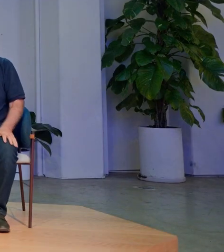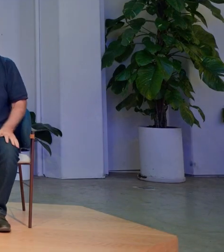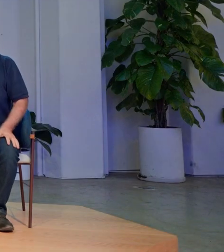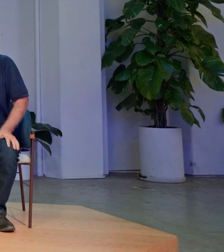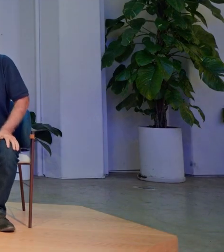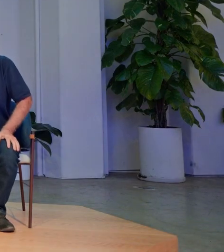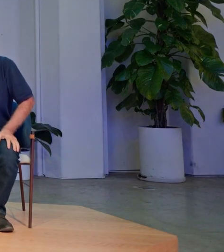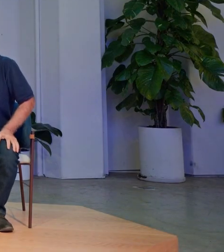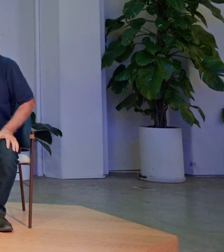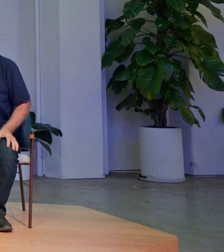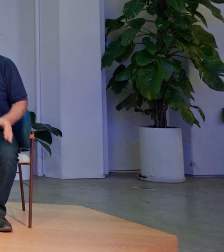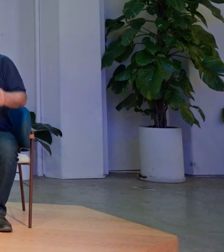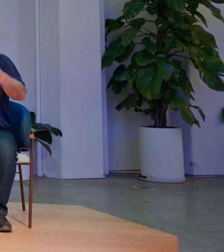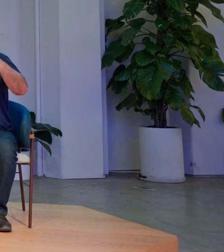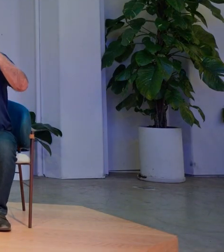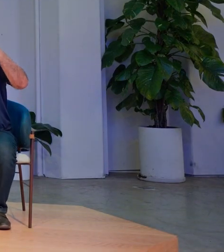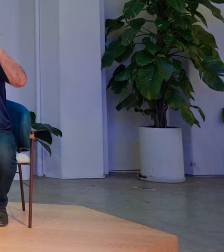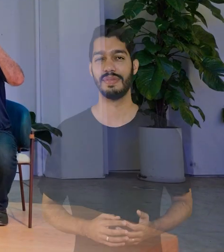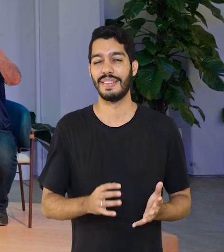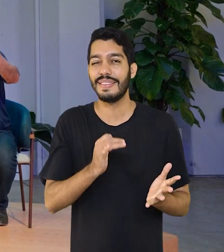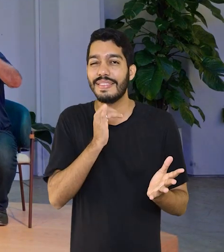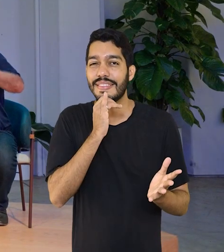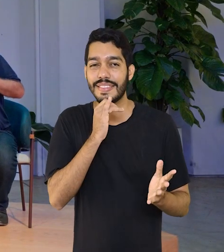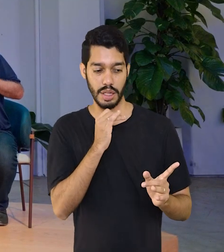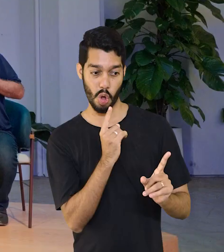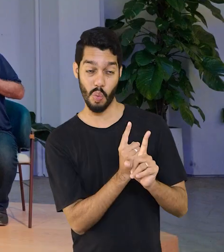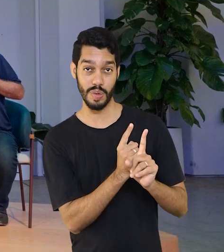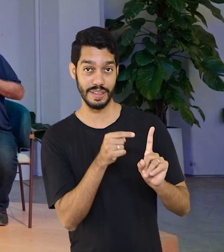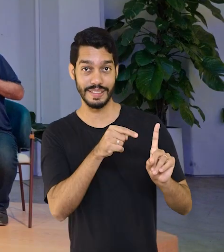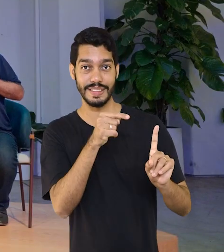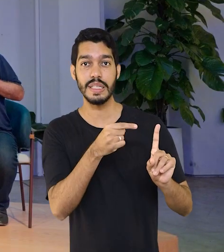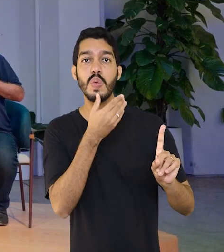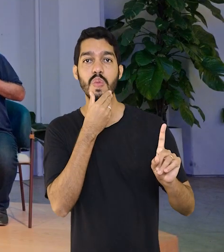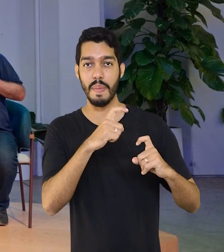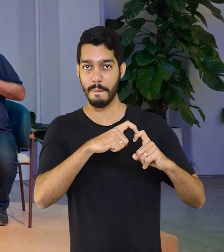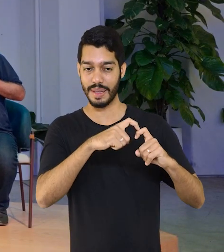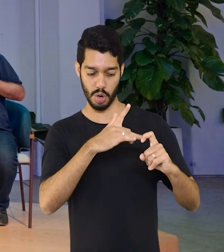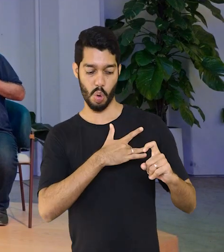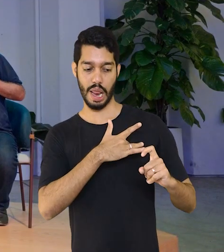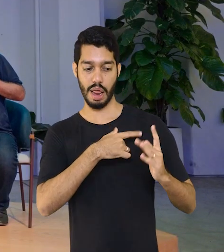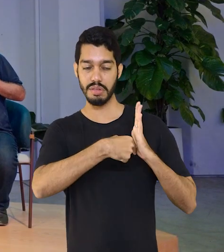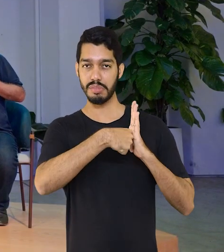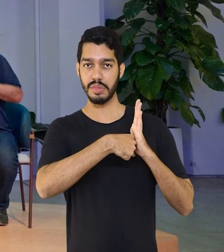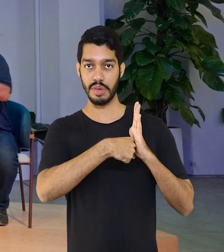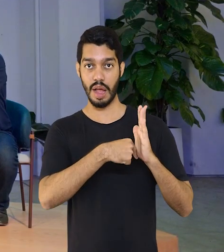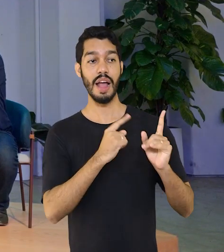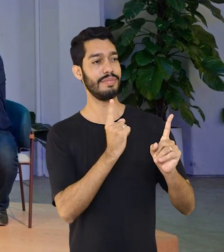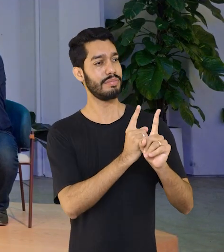Saúde, clima. Vocês acabaram de ver um cardiologista que disse: rapaz, estou começando a rua pra